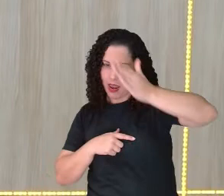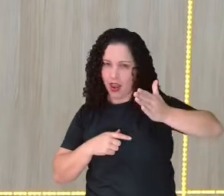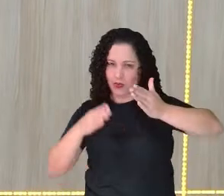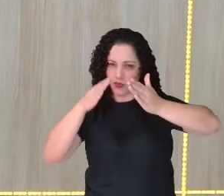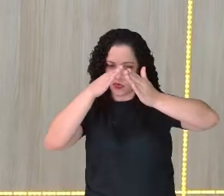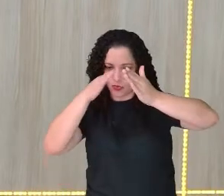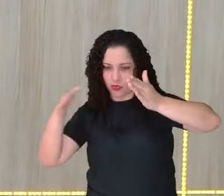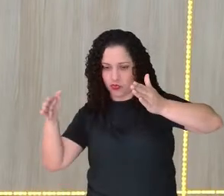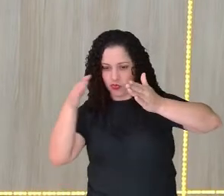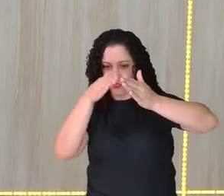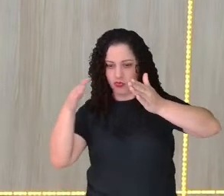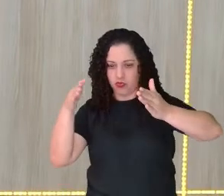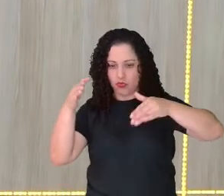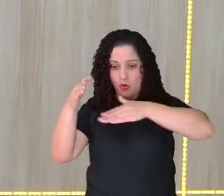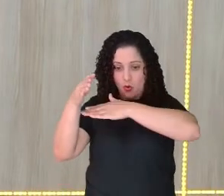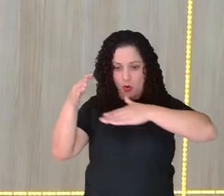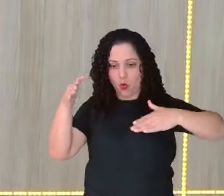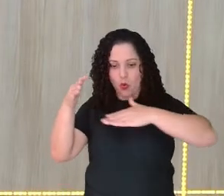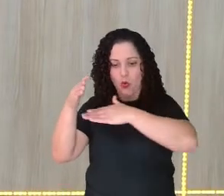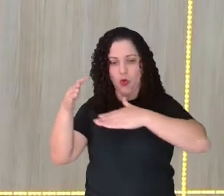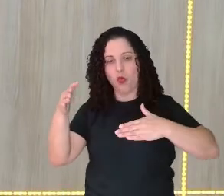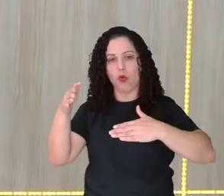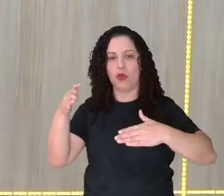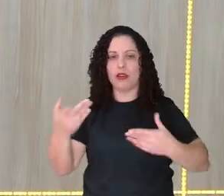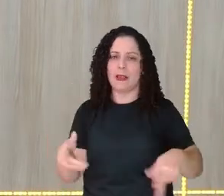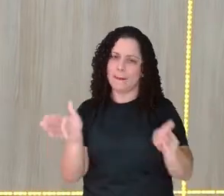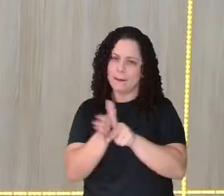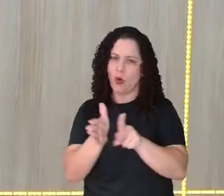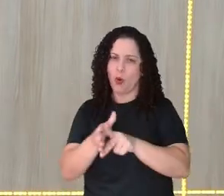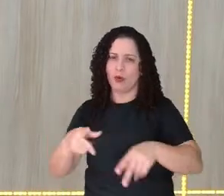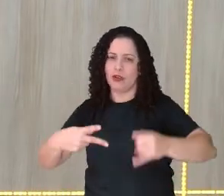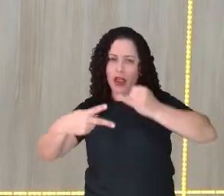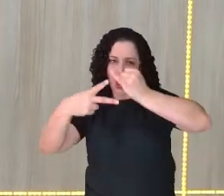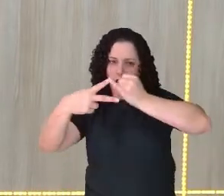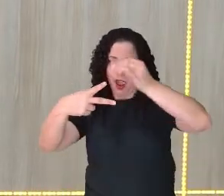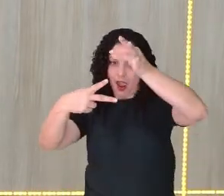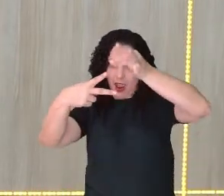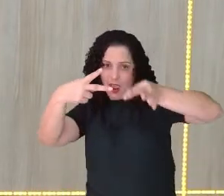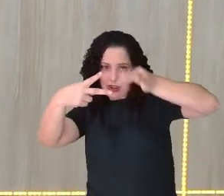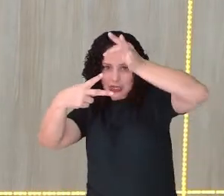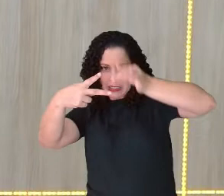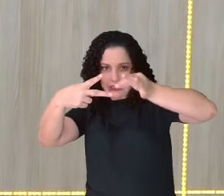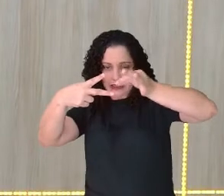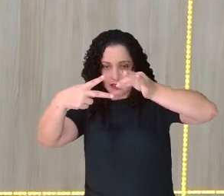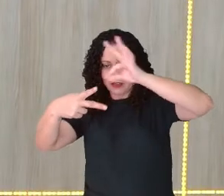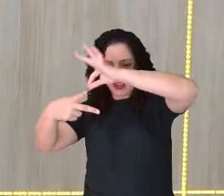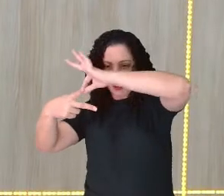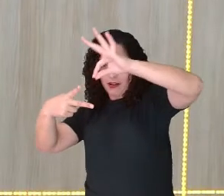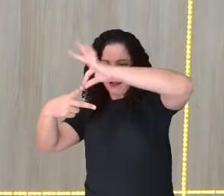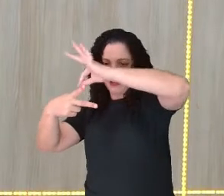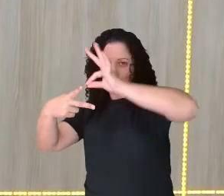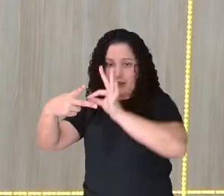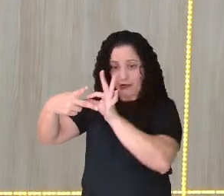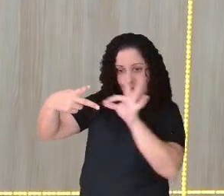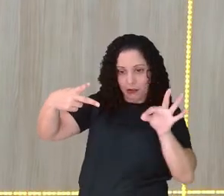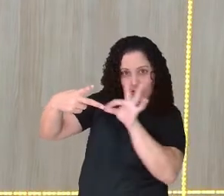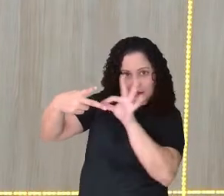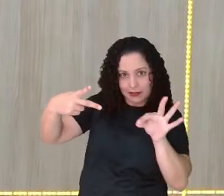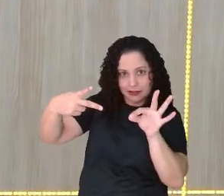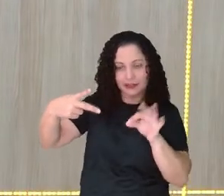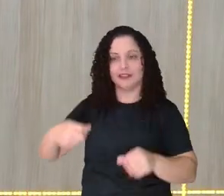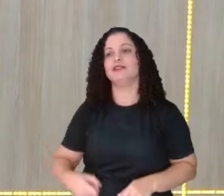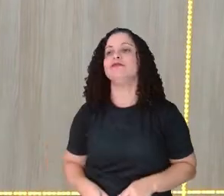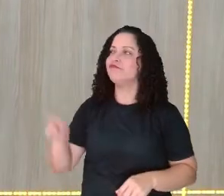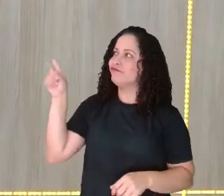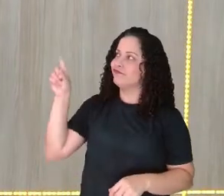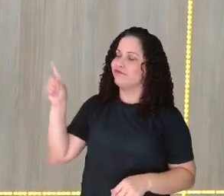são justamente as suas linhas poligonais. Então, eu desenhei aqui um polígono, certo? Pode notar que esse